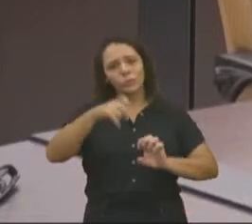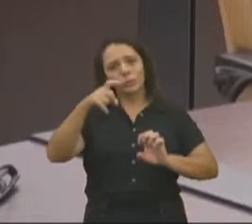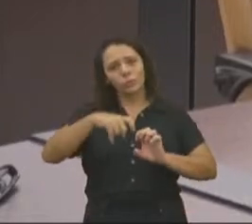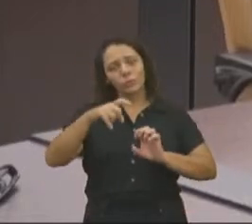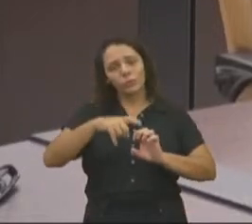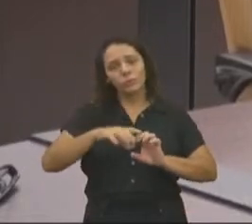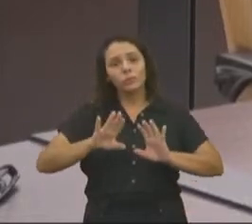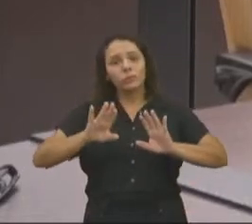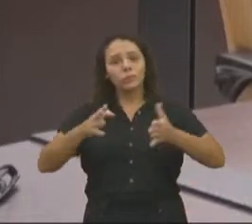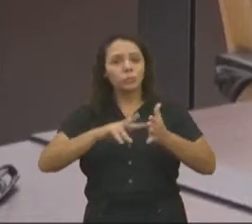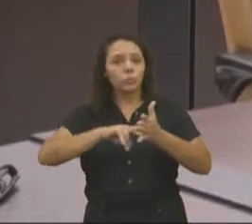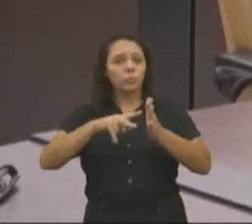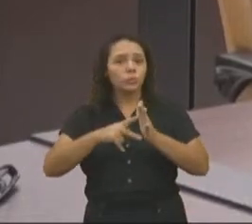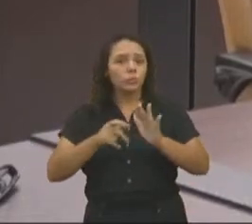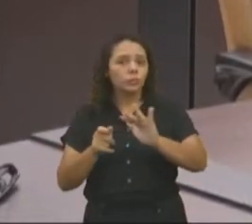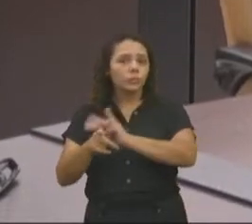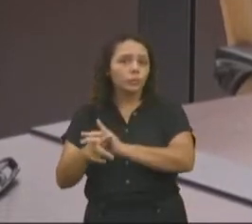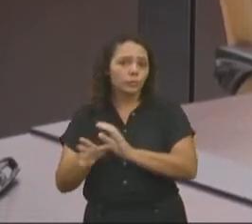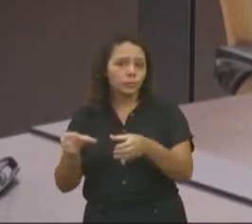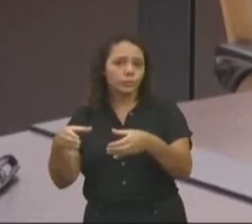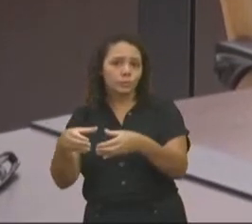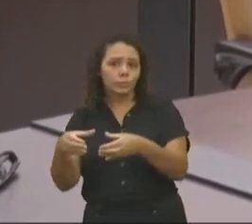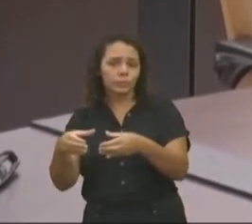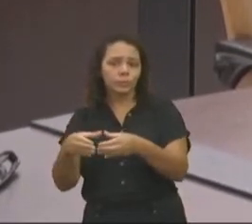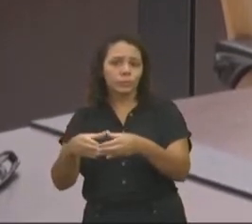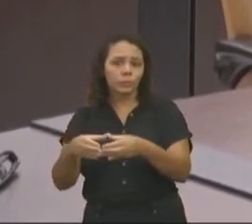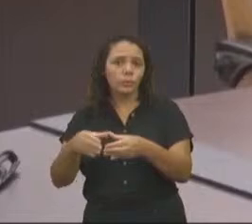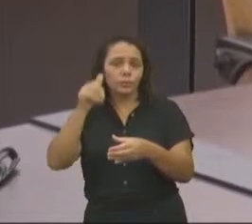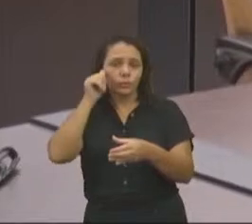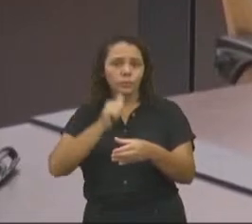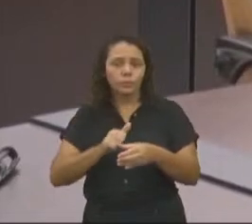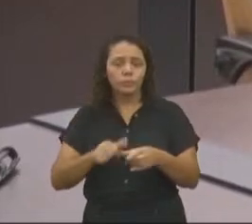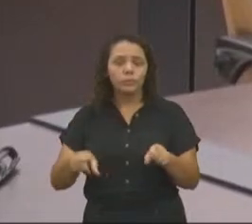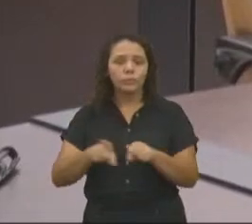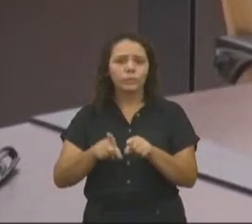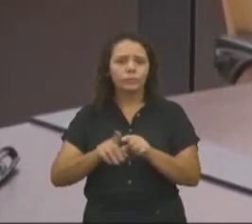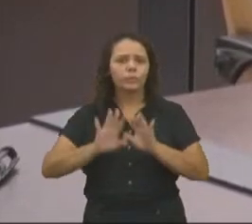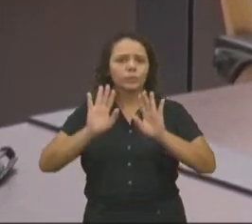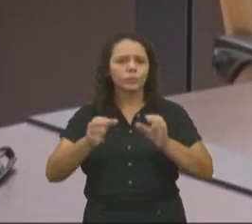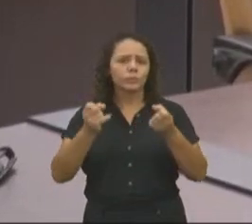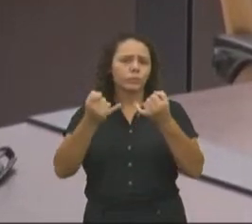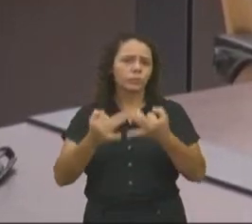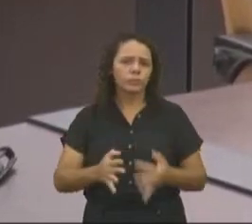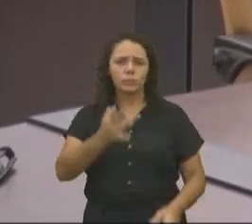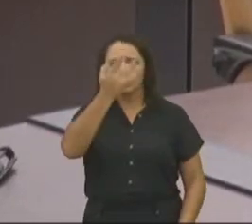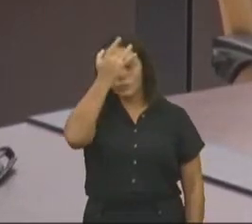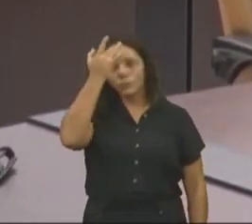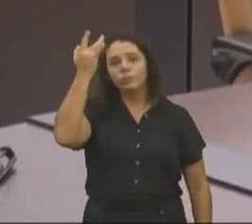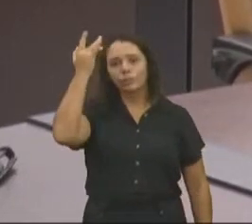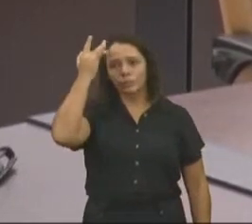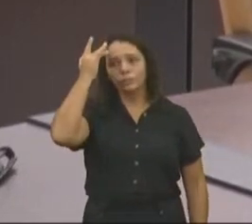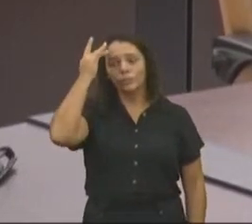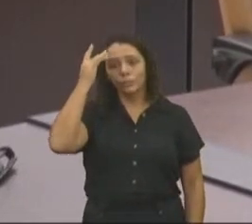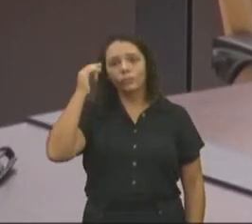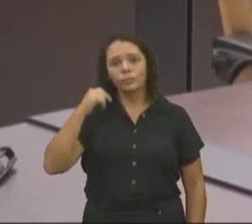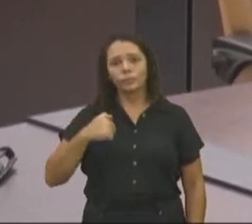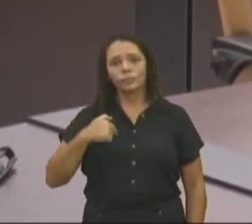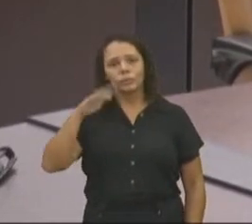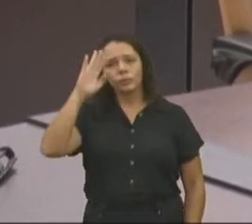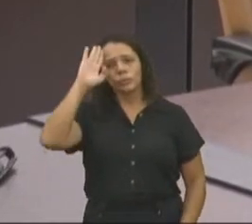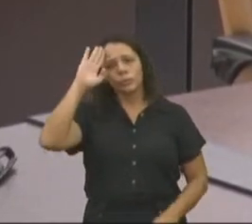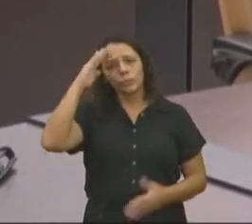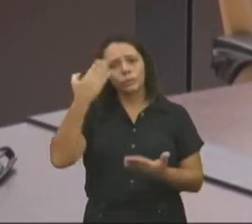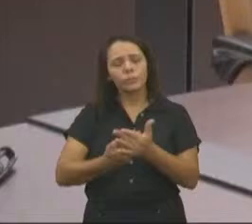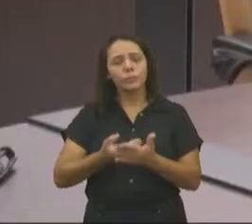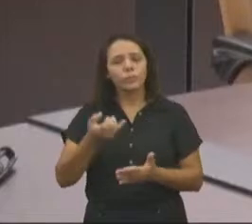investindo nesse grupo. E, inclusive, falamos tanto em saúde mental, acredito que uma homenagem